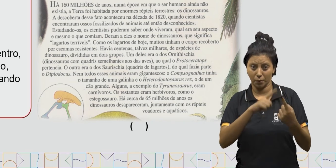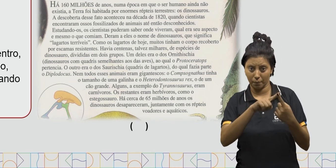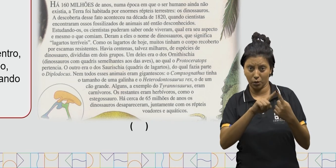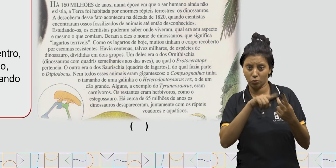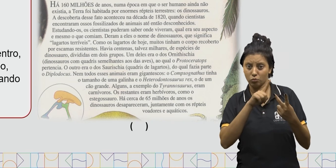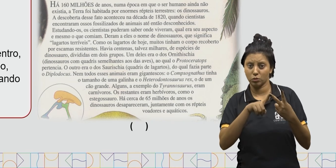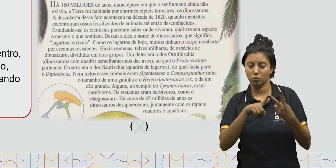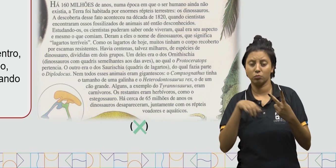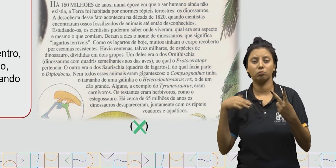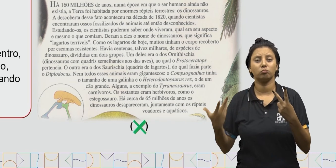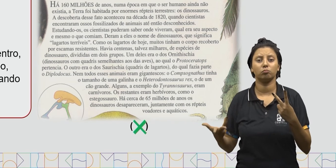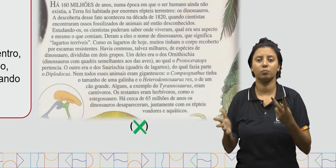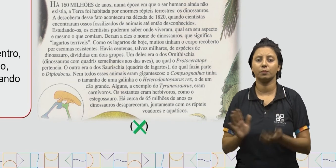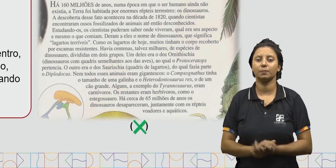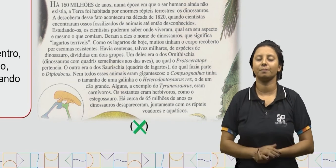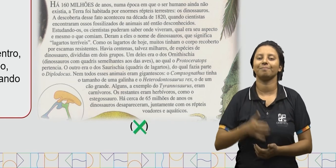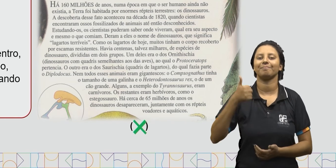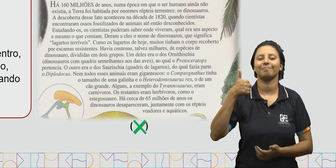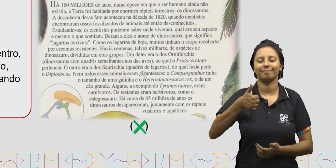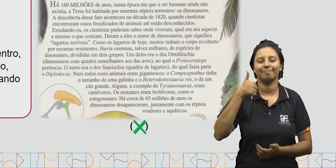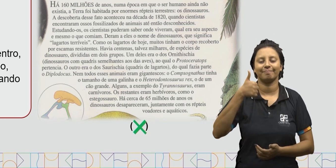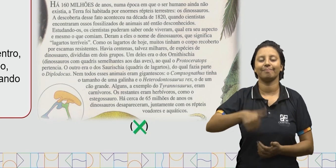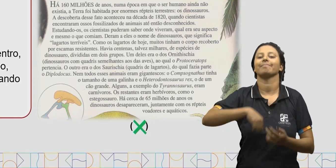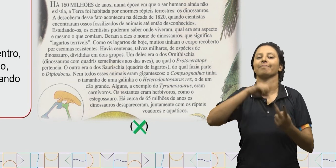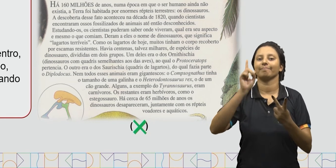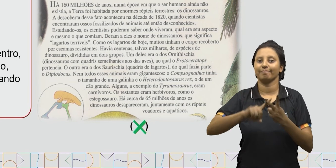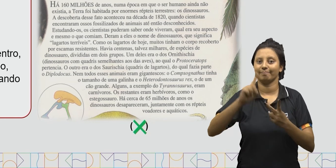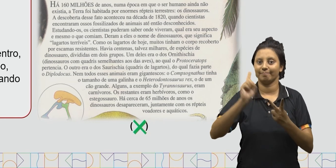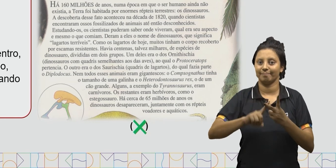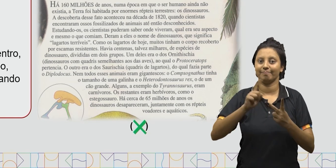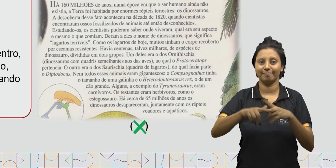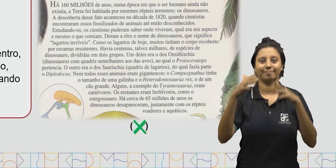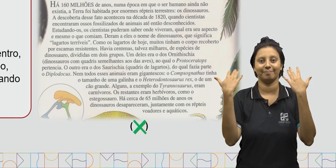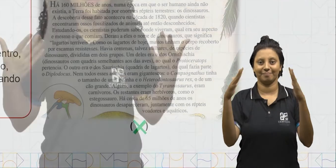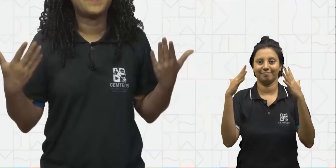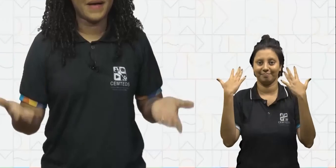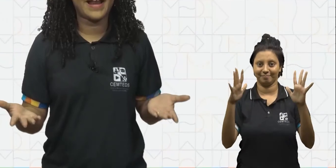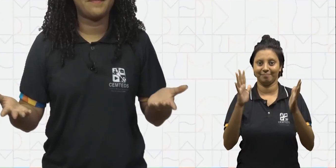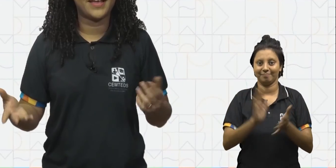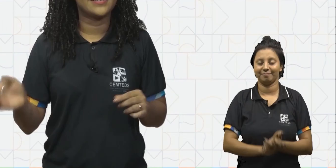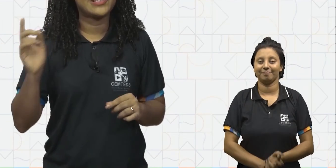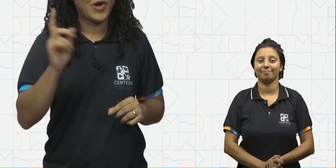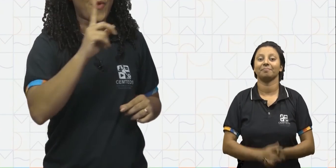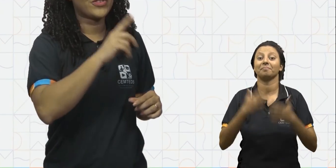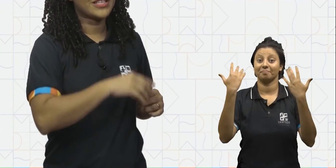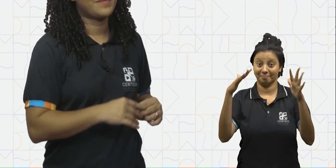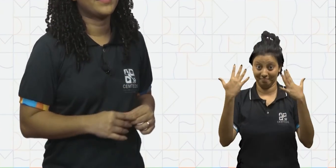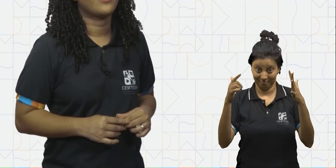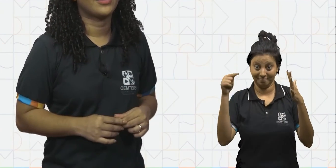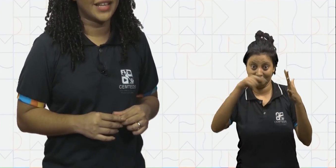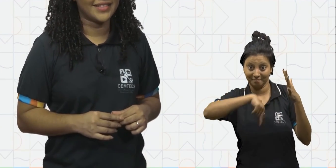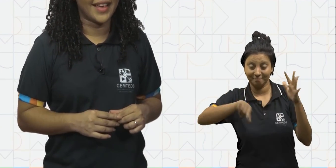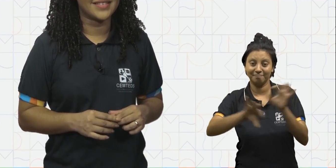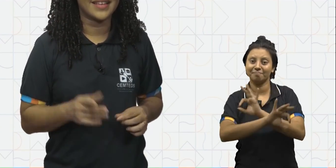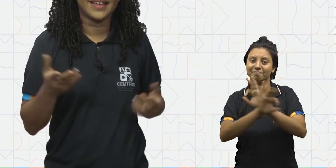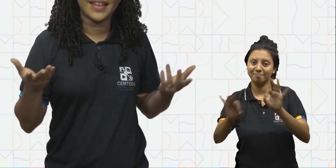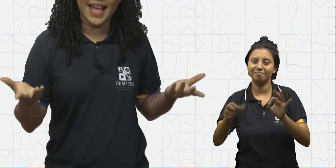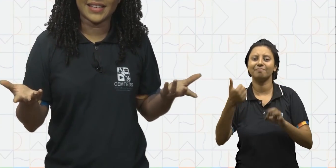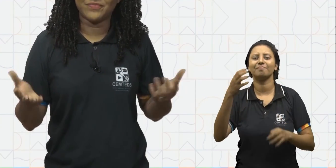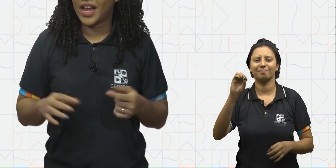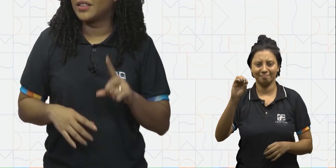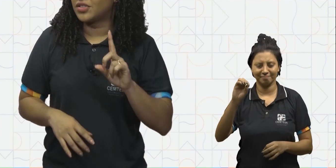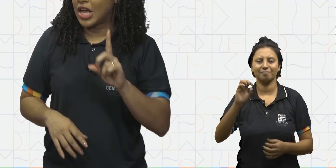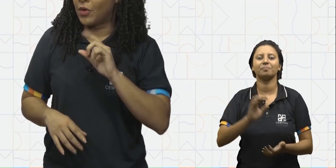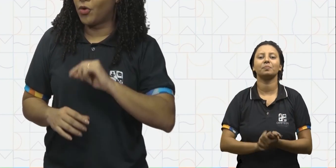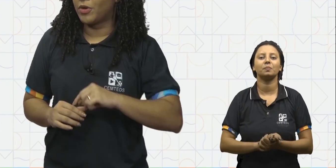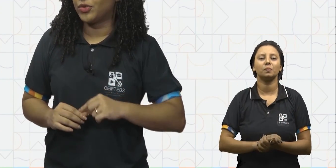segundo? Muito bem, o segundo, parabéns! Parabéns, como sempre, nota 10. E